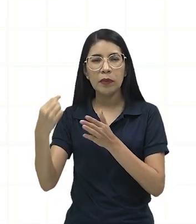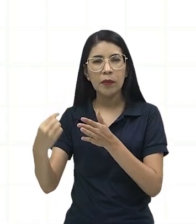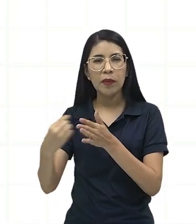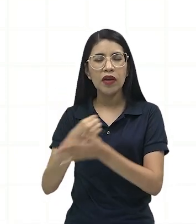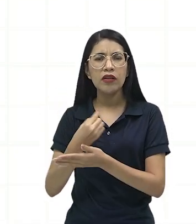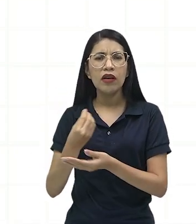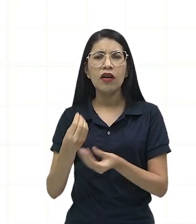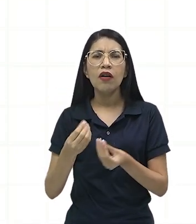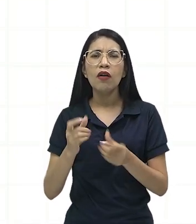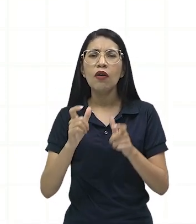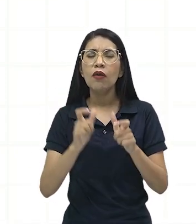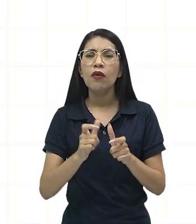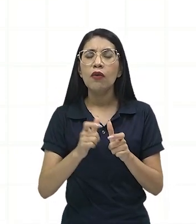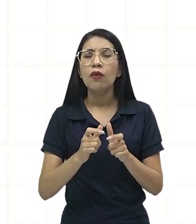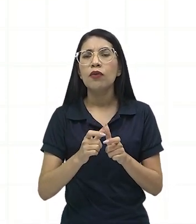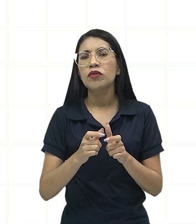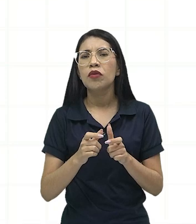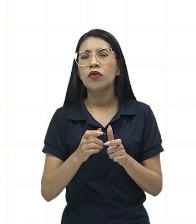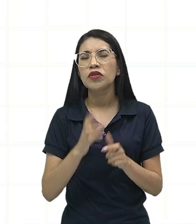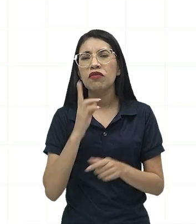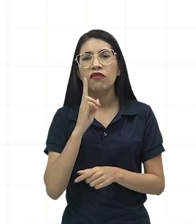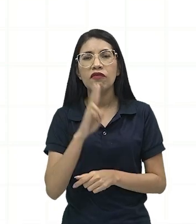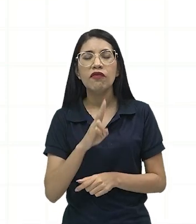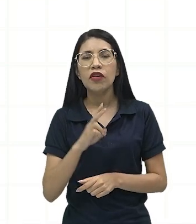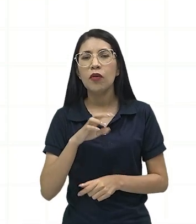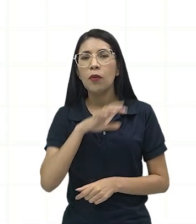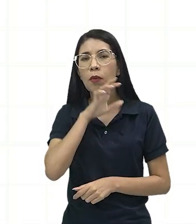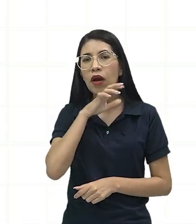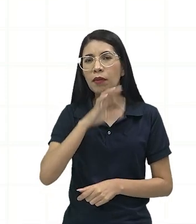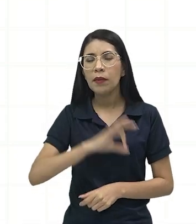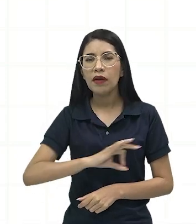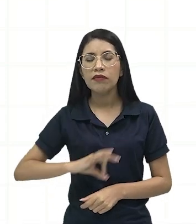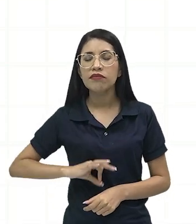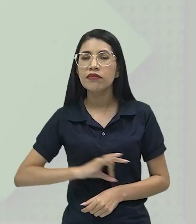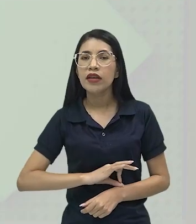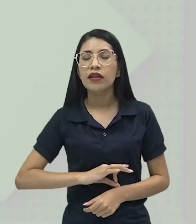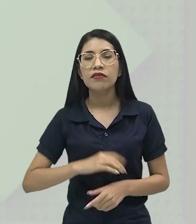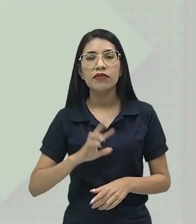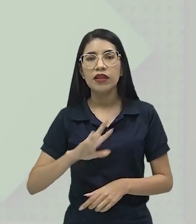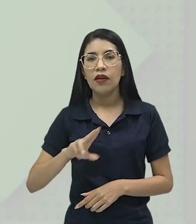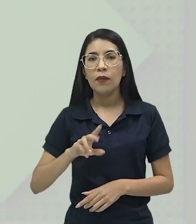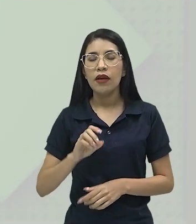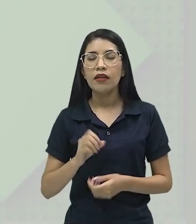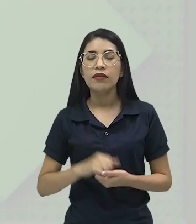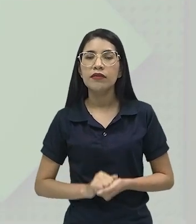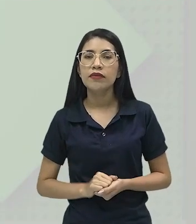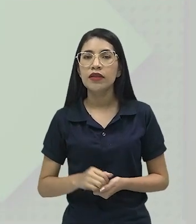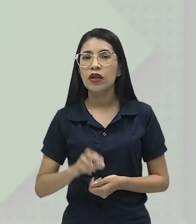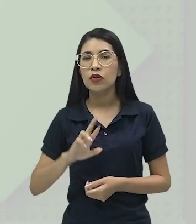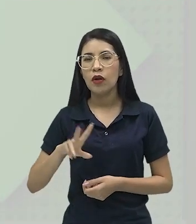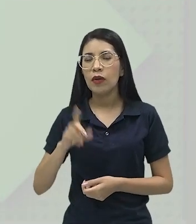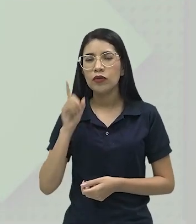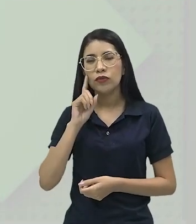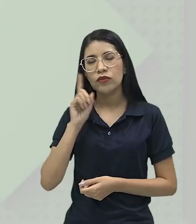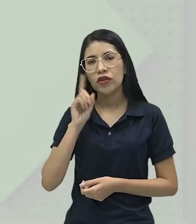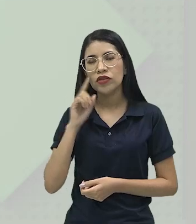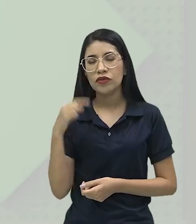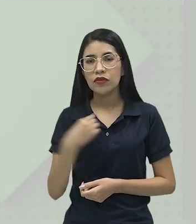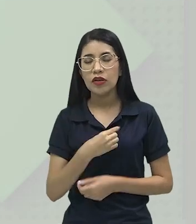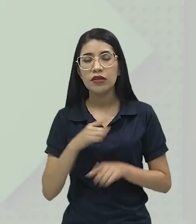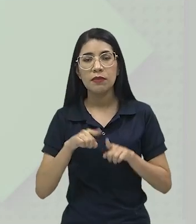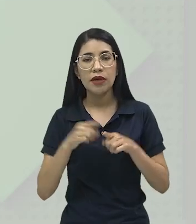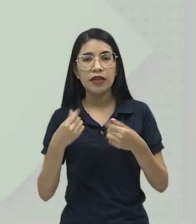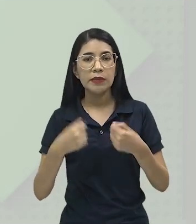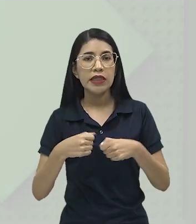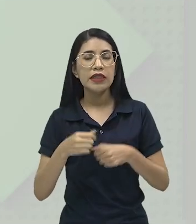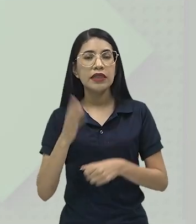você viu uma pantera onça, onde você viu um Colossoma macropomo, né? Não é algo que está no nosso cotidiano, mas que a gente